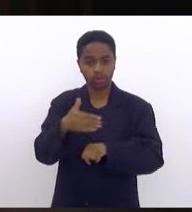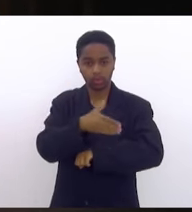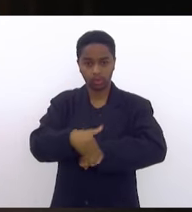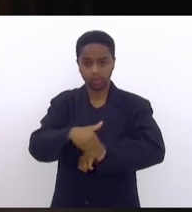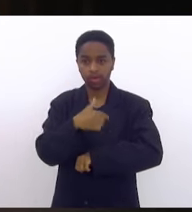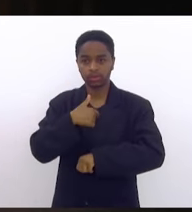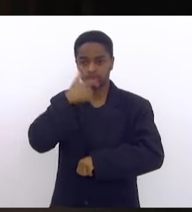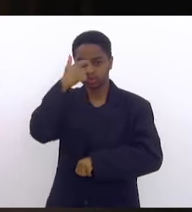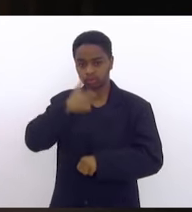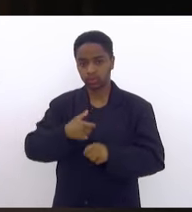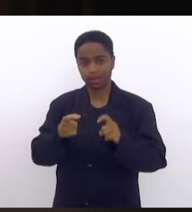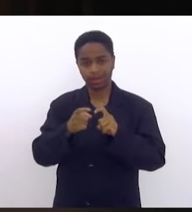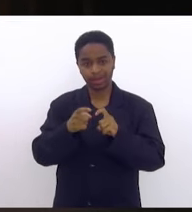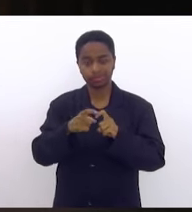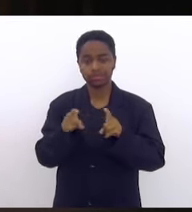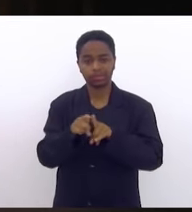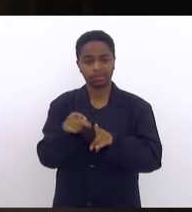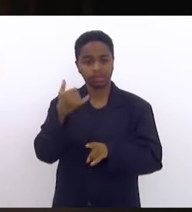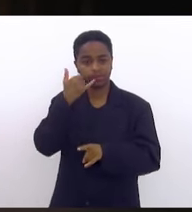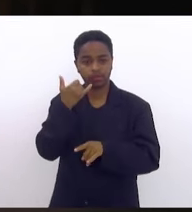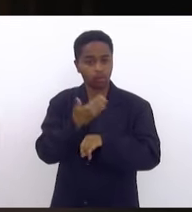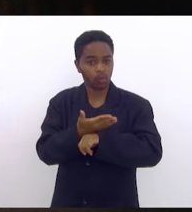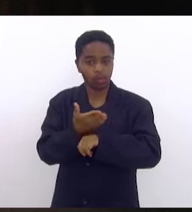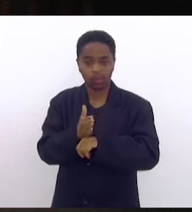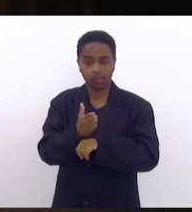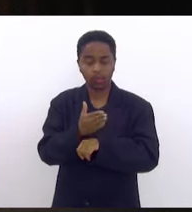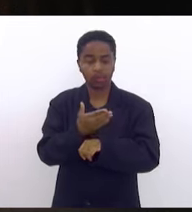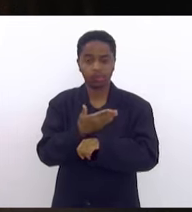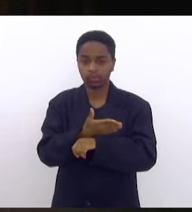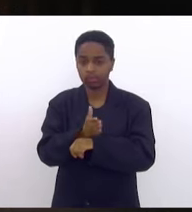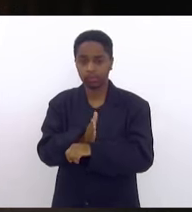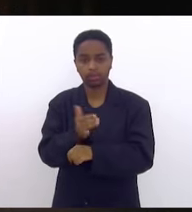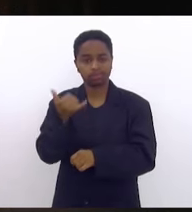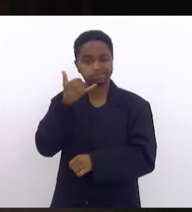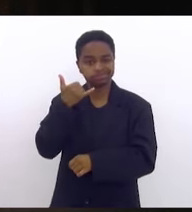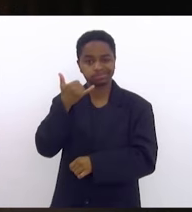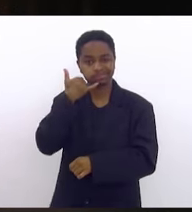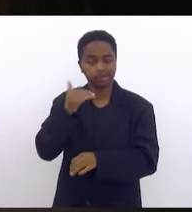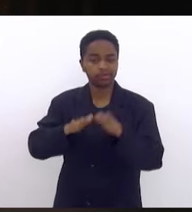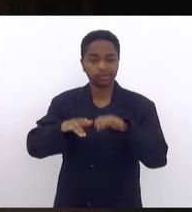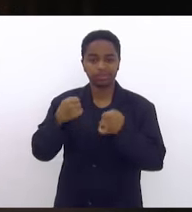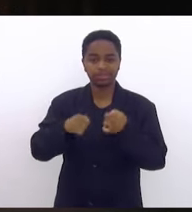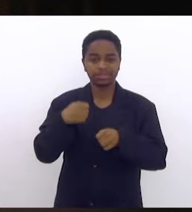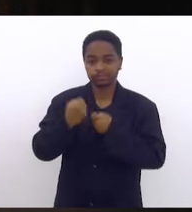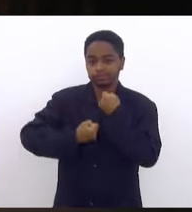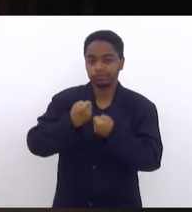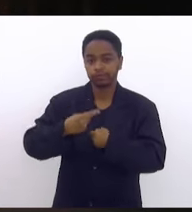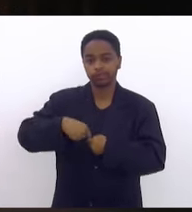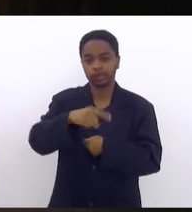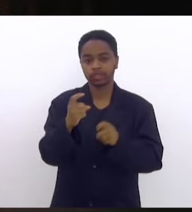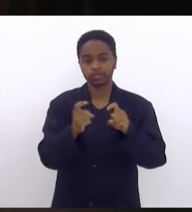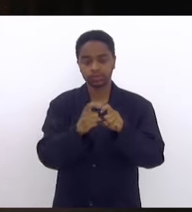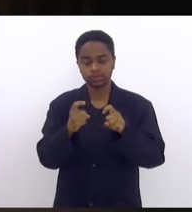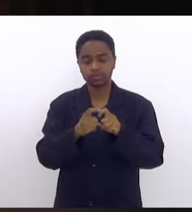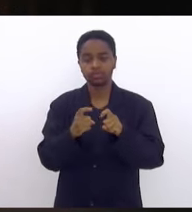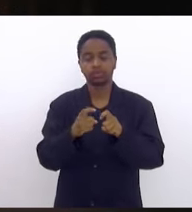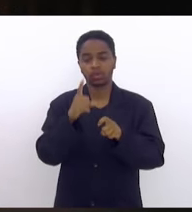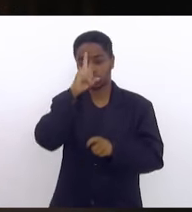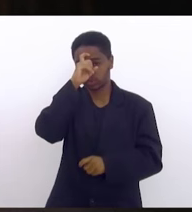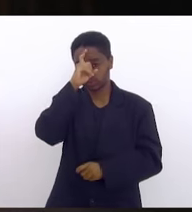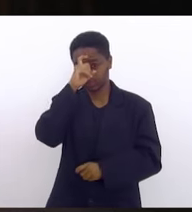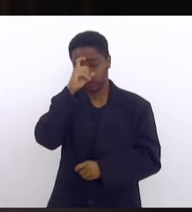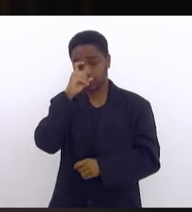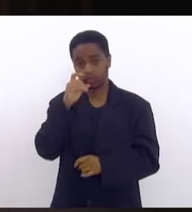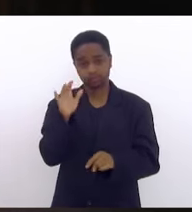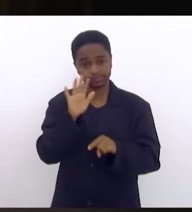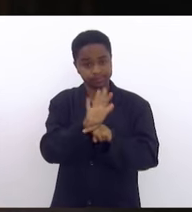médico, o telefone toca qualquer hora, qualquer segunda. Às vezes a gente tem que sair correndo ali para ir para o hospital, para dar um suporte. Então, a